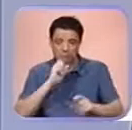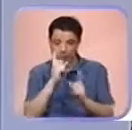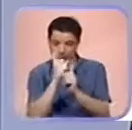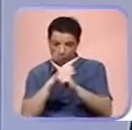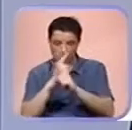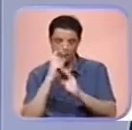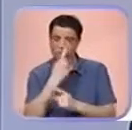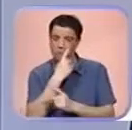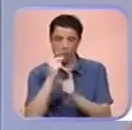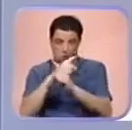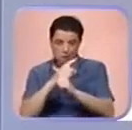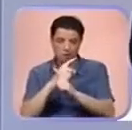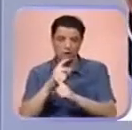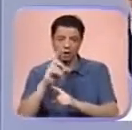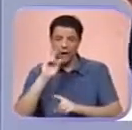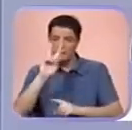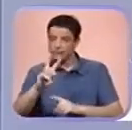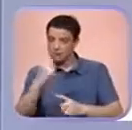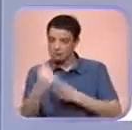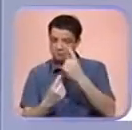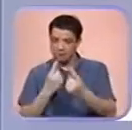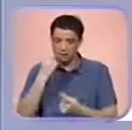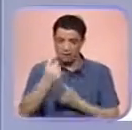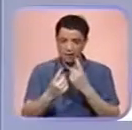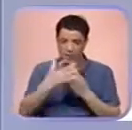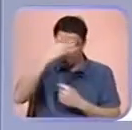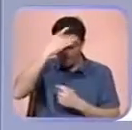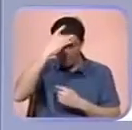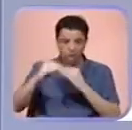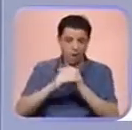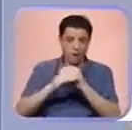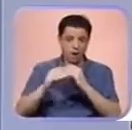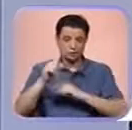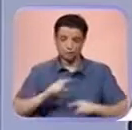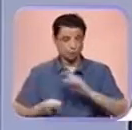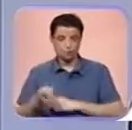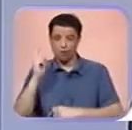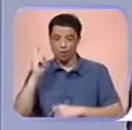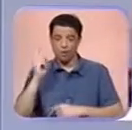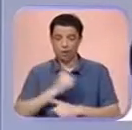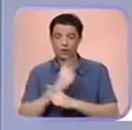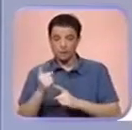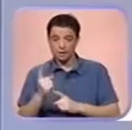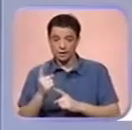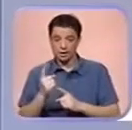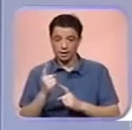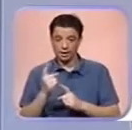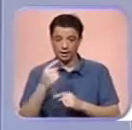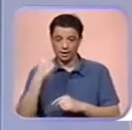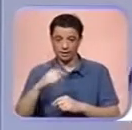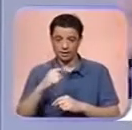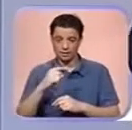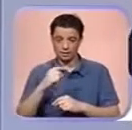vezes até é pequenino, e só se nota às vezes, portanto, às vezes as opiniões não são unânimes, porque ele não está sempre a mostrar o mesmo tipo